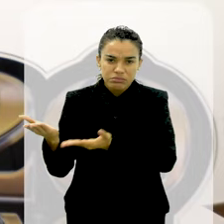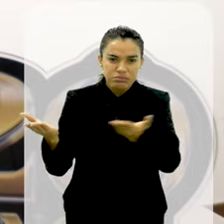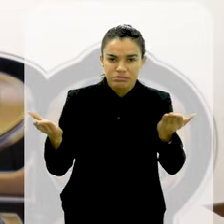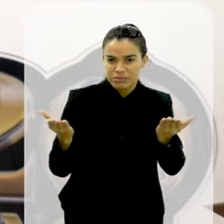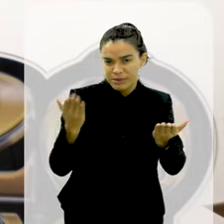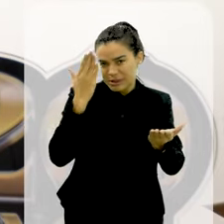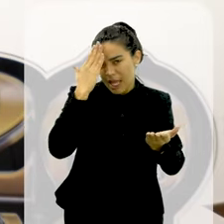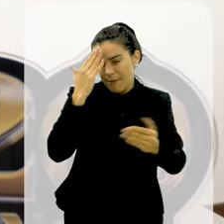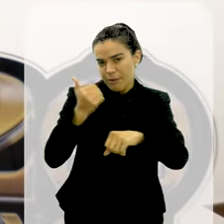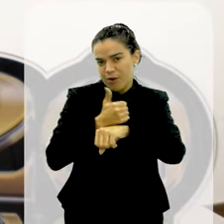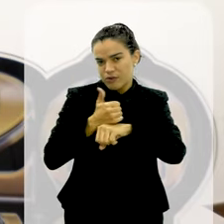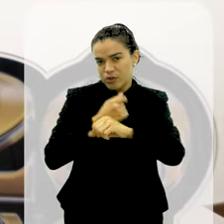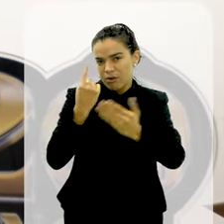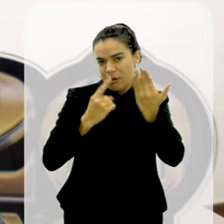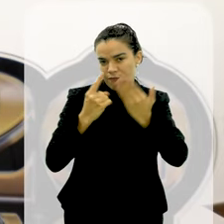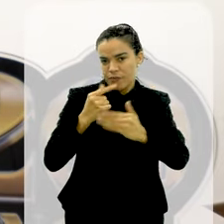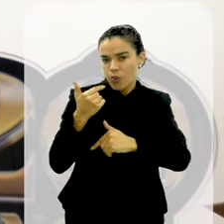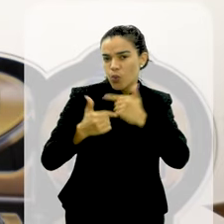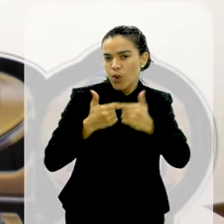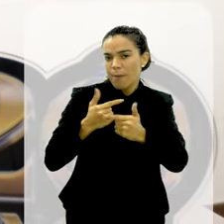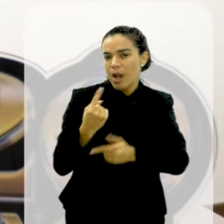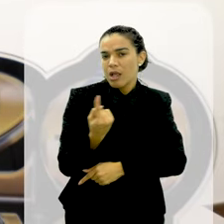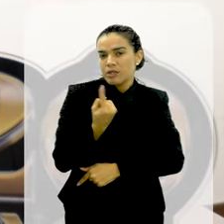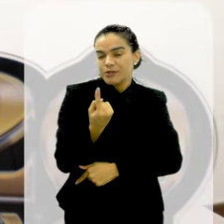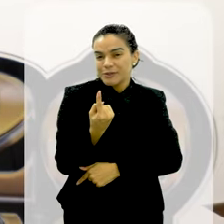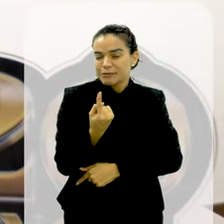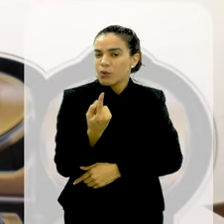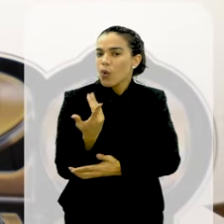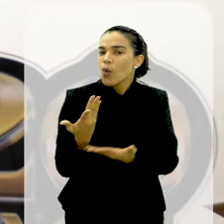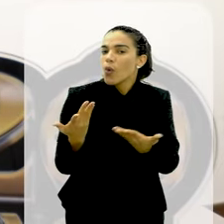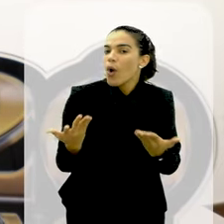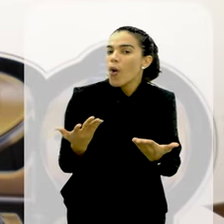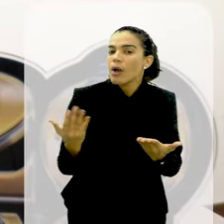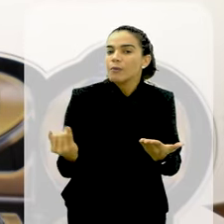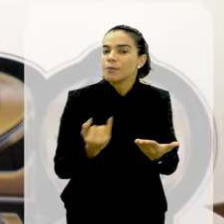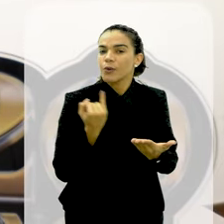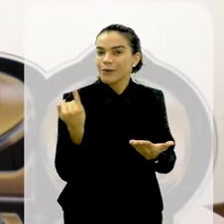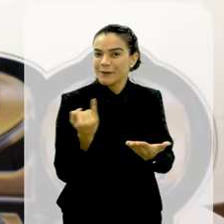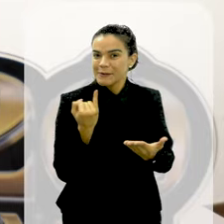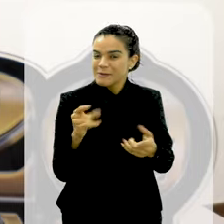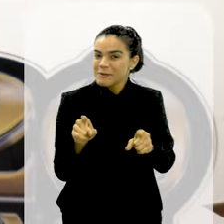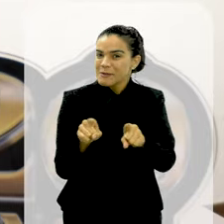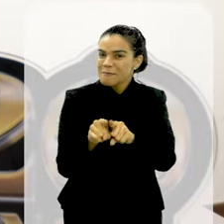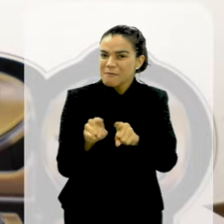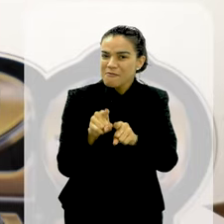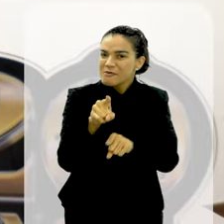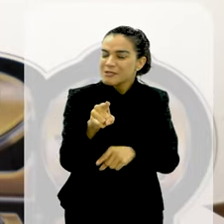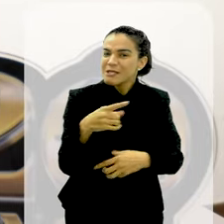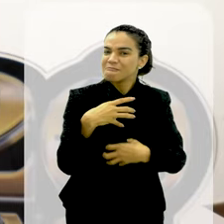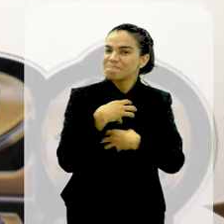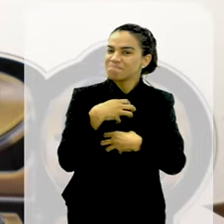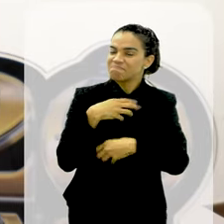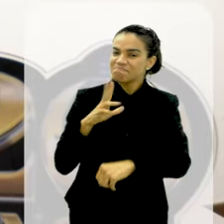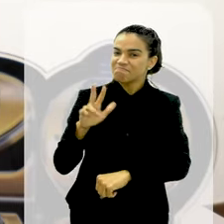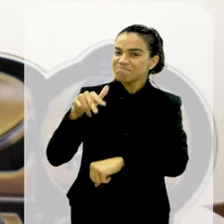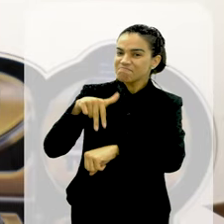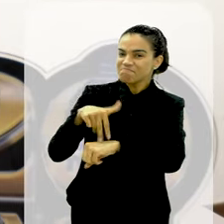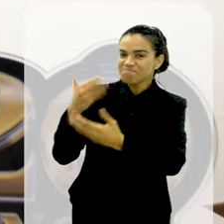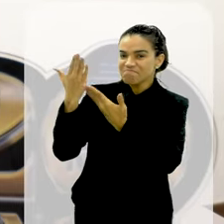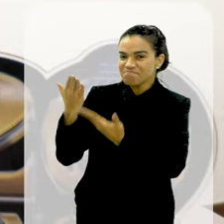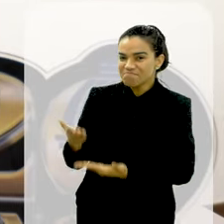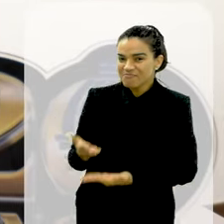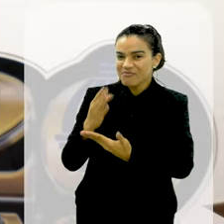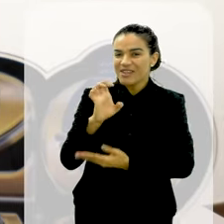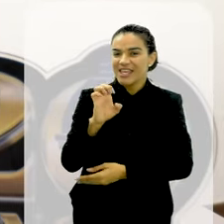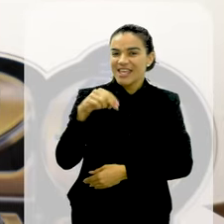sabe que um carnavalesco não trabalha sozinho. Qual o peso disso, qual a importância e como você vê esse protagonismo que